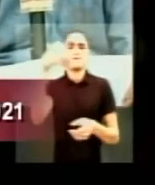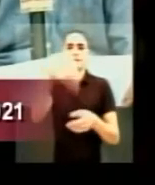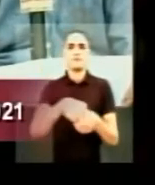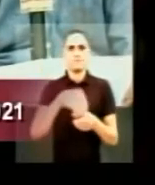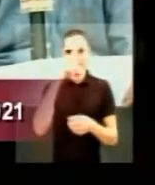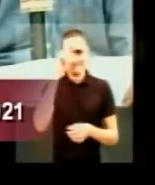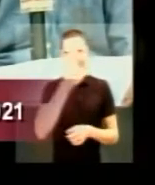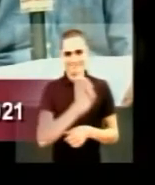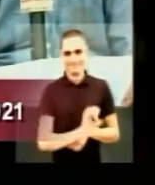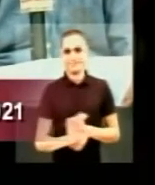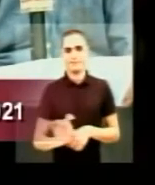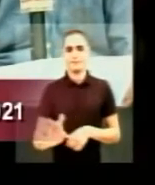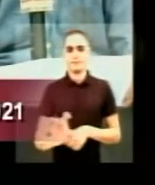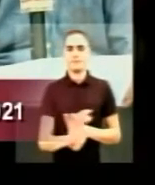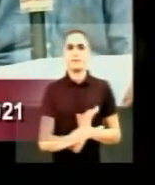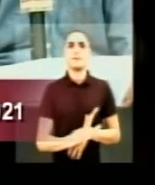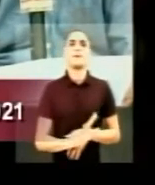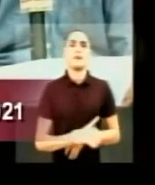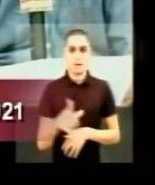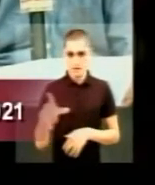Nós temos